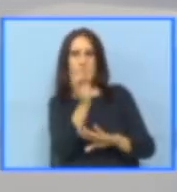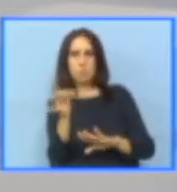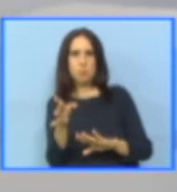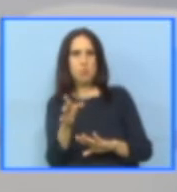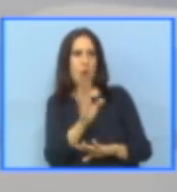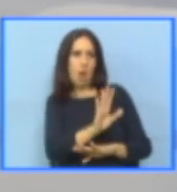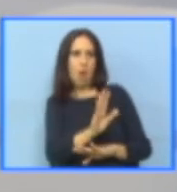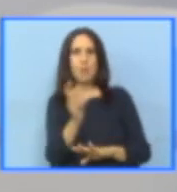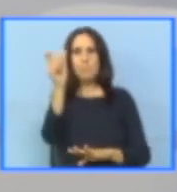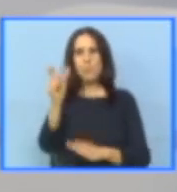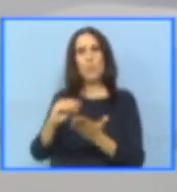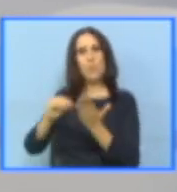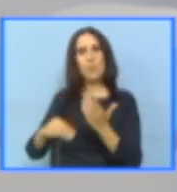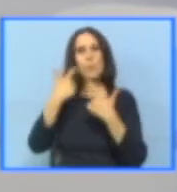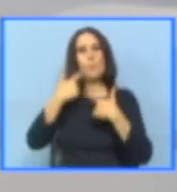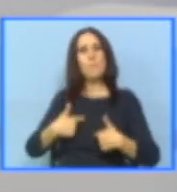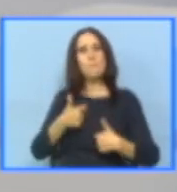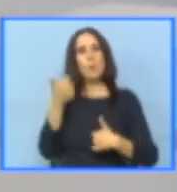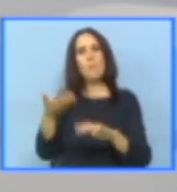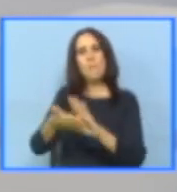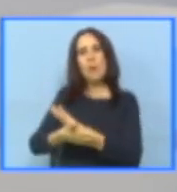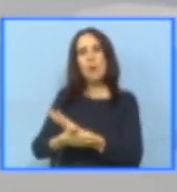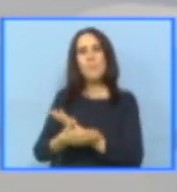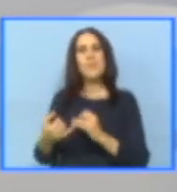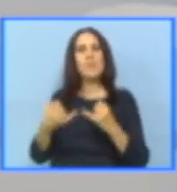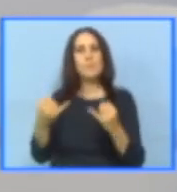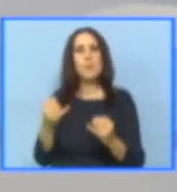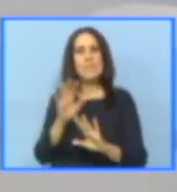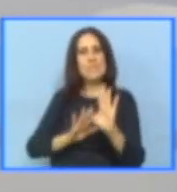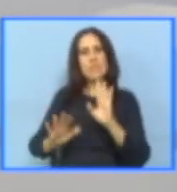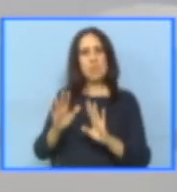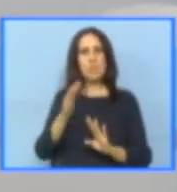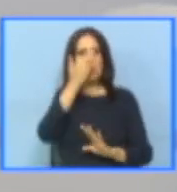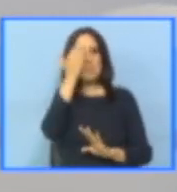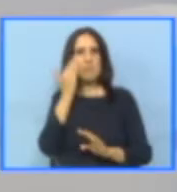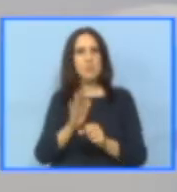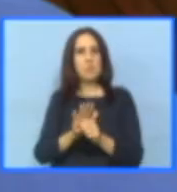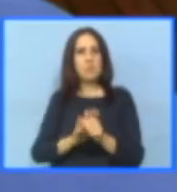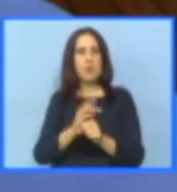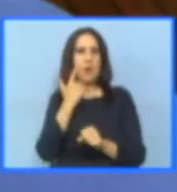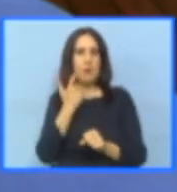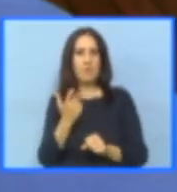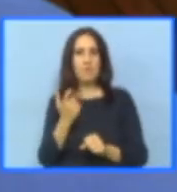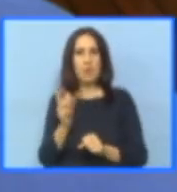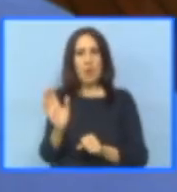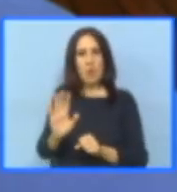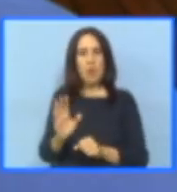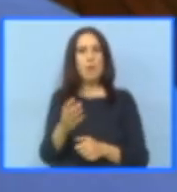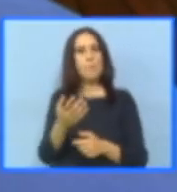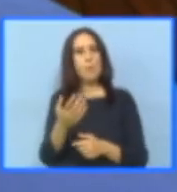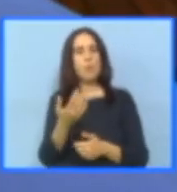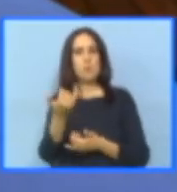esta pessoa que tem o melhor lado humano e depois ver-se abraços com uma decisão difícil e que vai ter possivelmente de contratar alguém